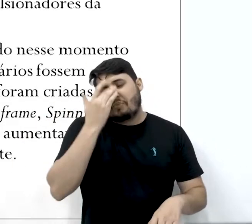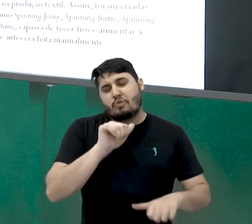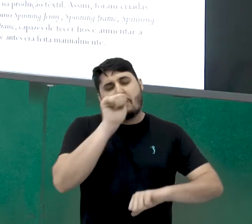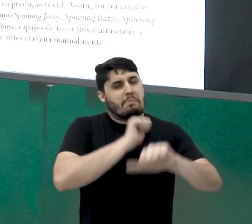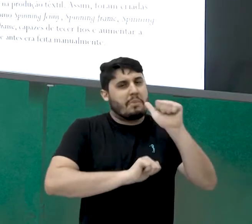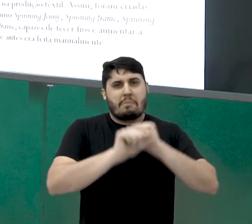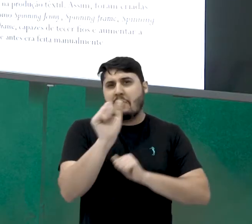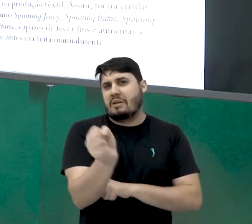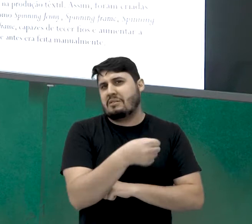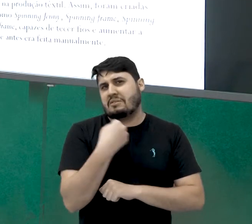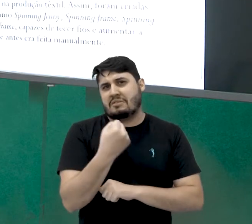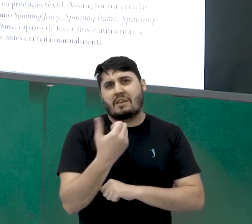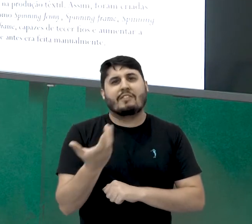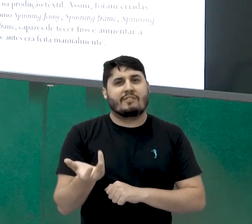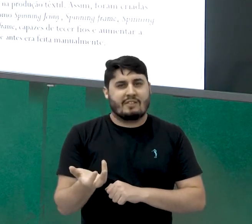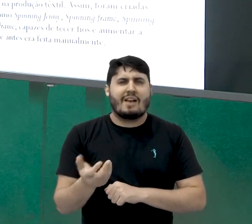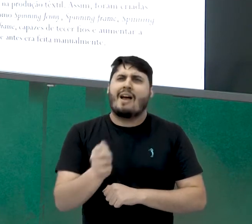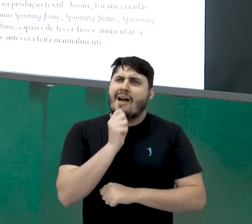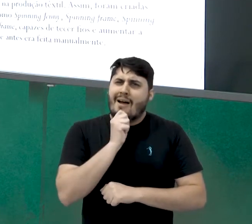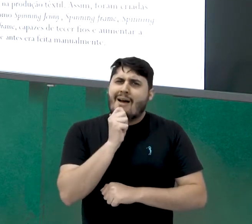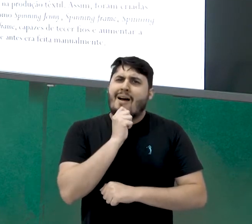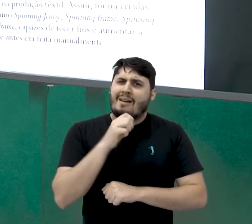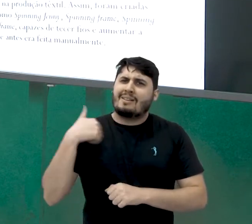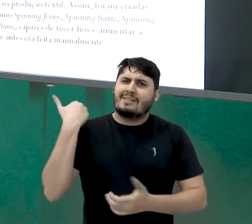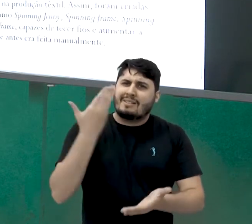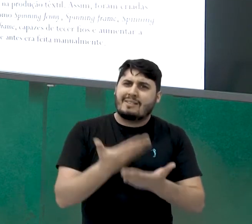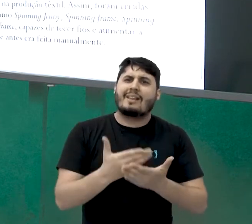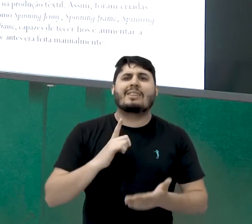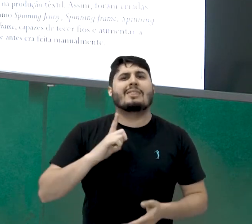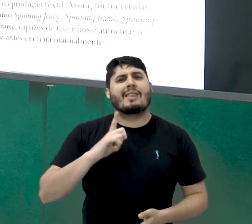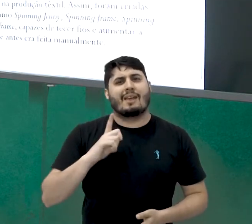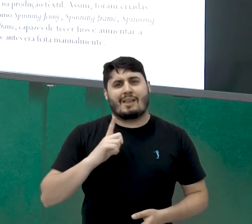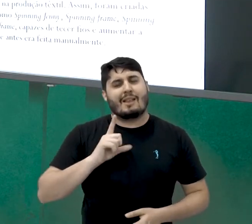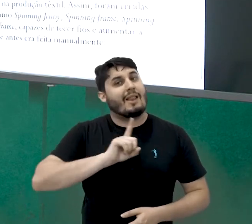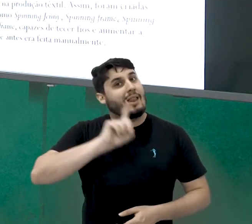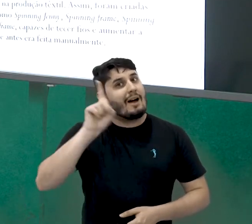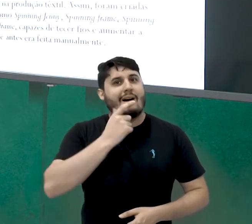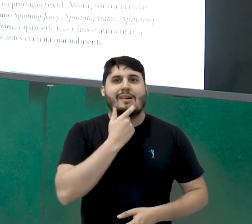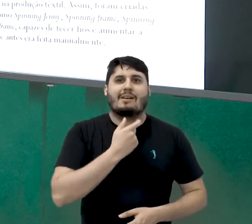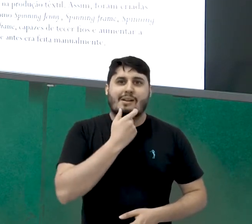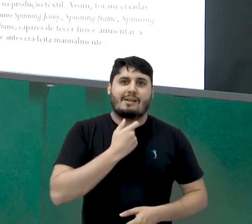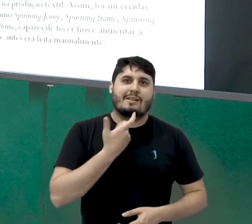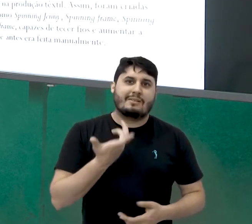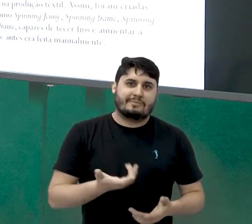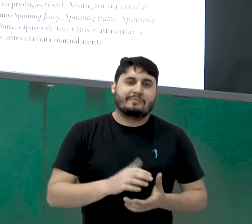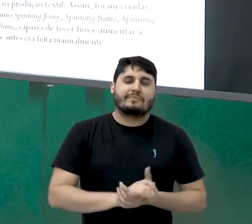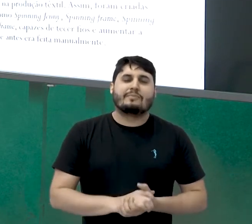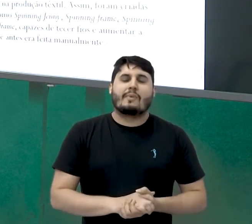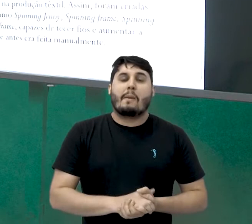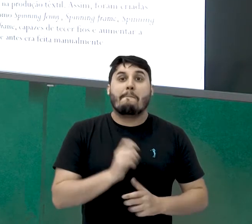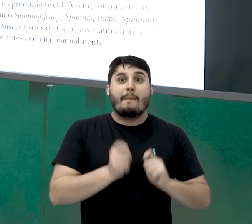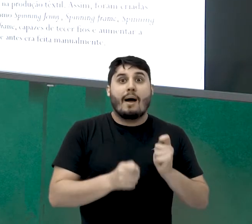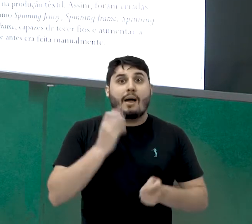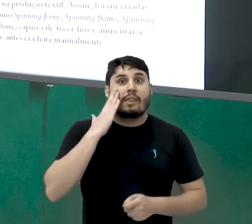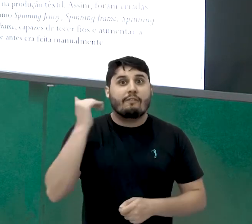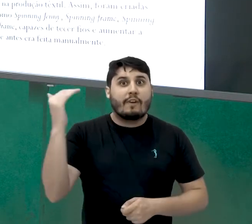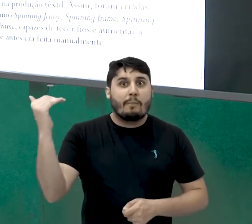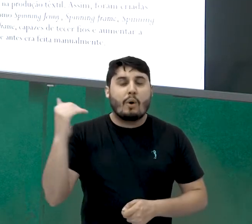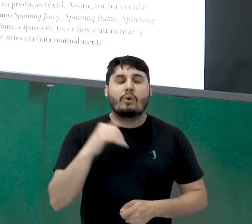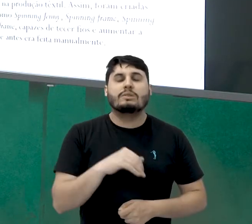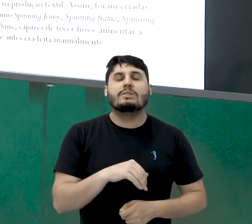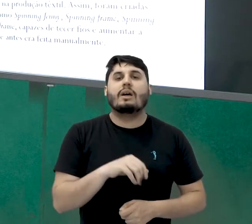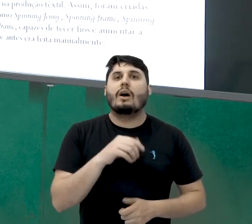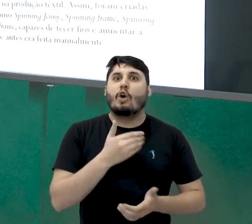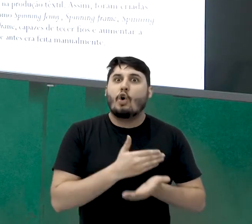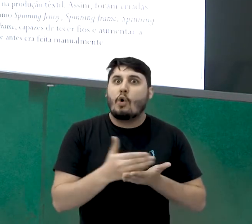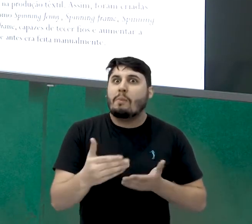até hoje, né, tem muito isso lá. Inclusive os Beatles começaram, né, dentro desses pubs, né, desses bares